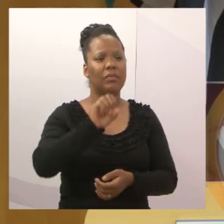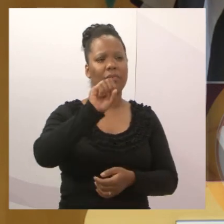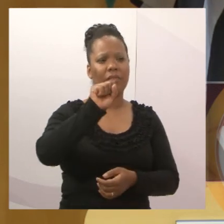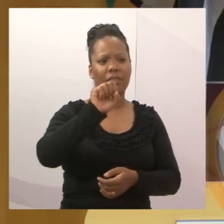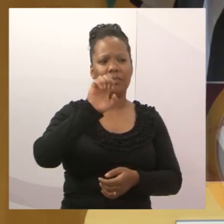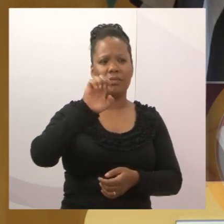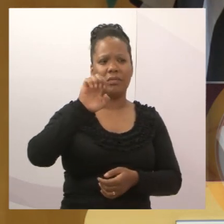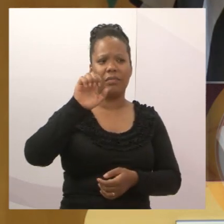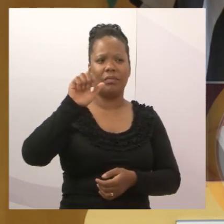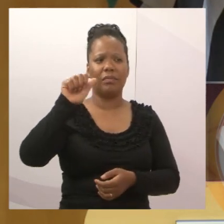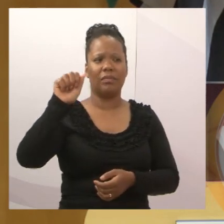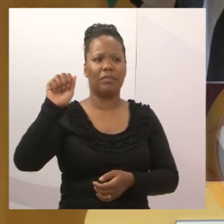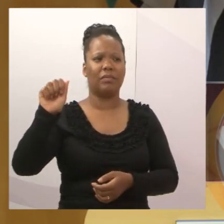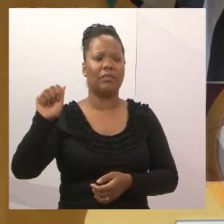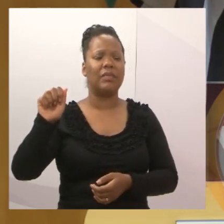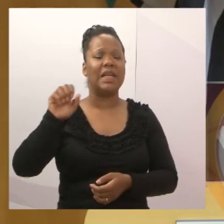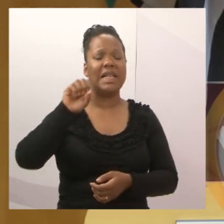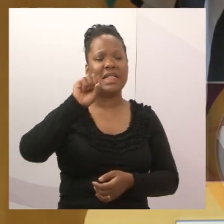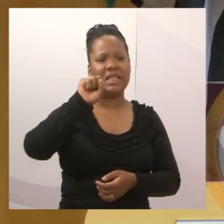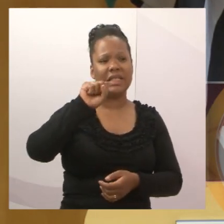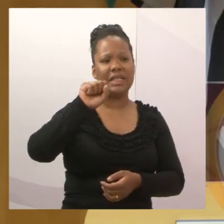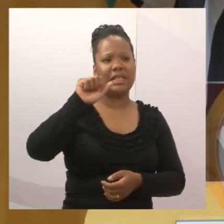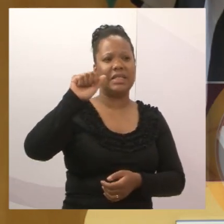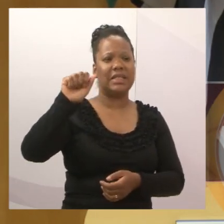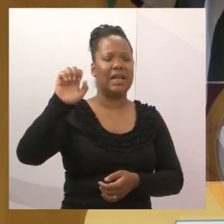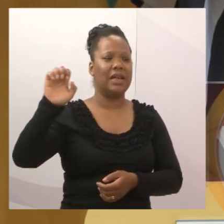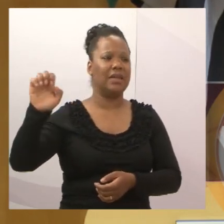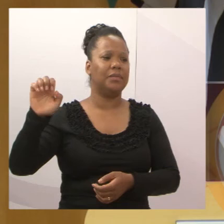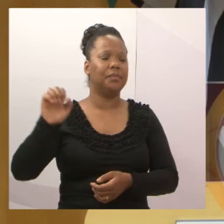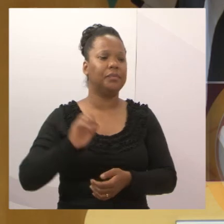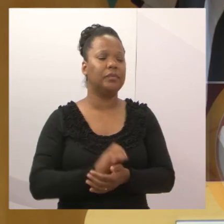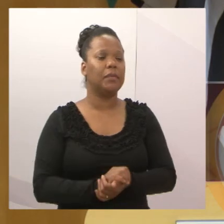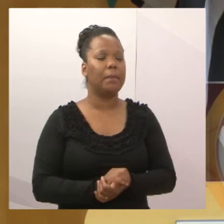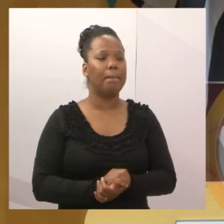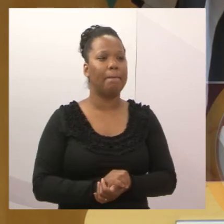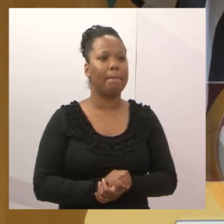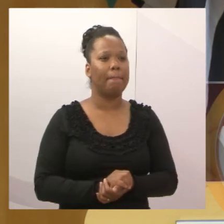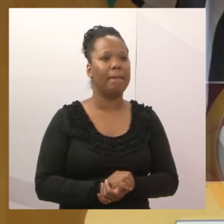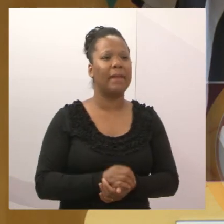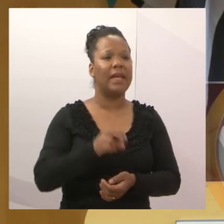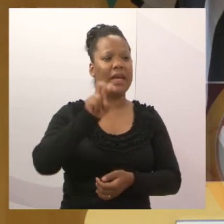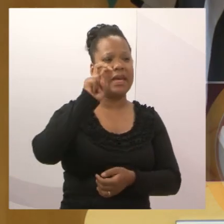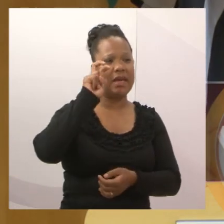também, todos os dias tem aí uma arrecadação, é uma administração indireta, mas de